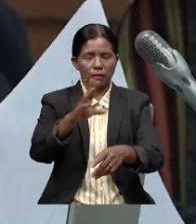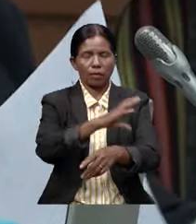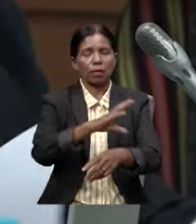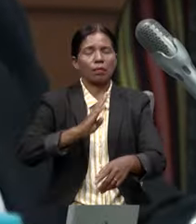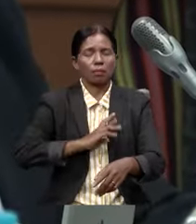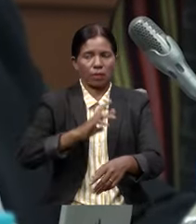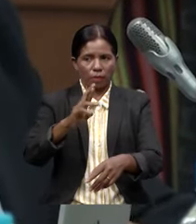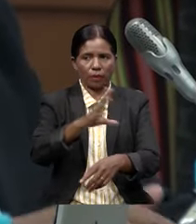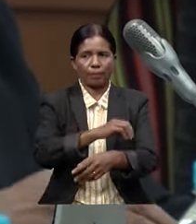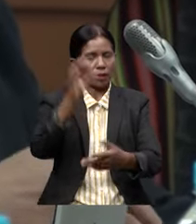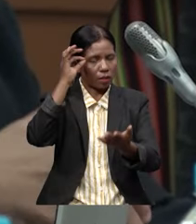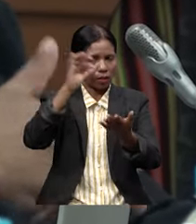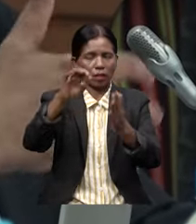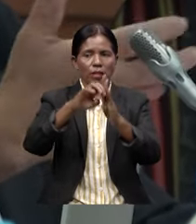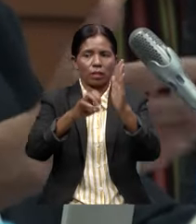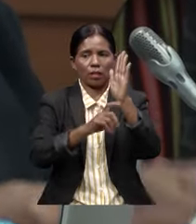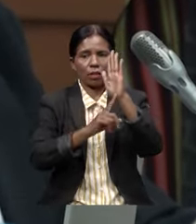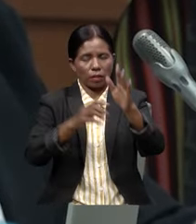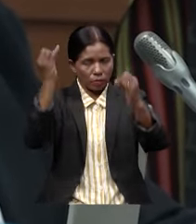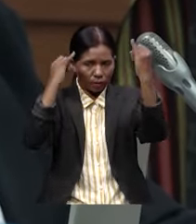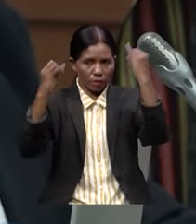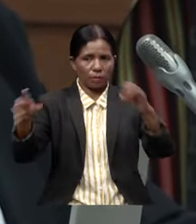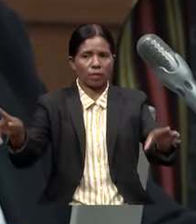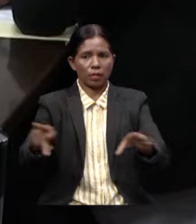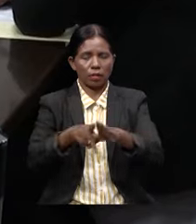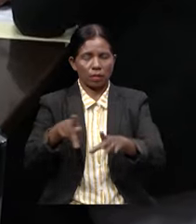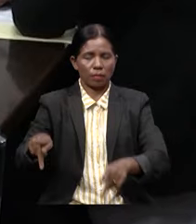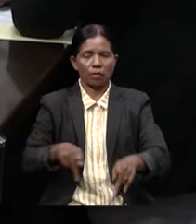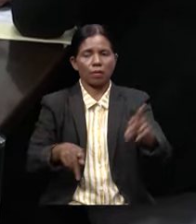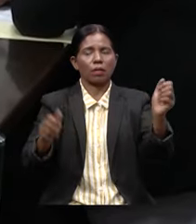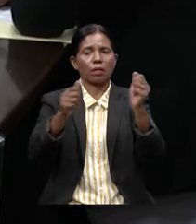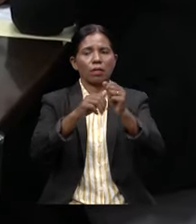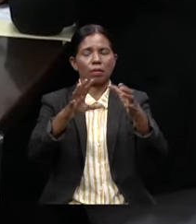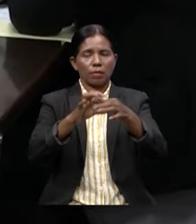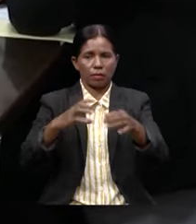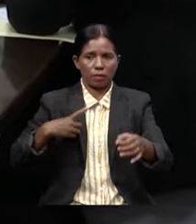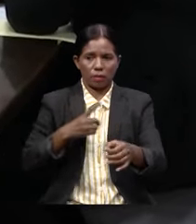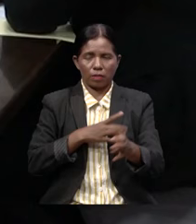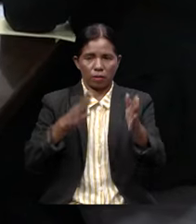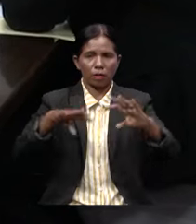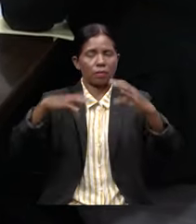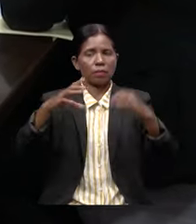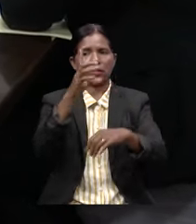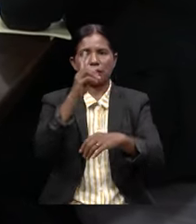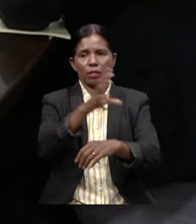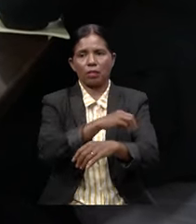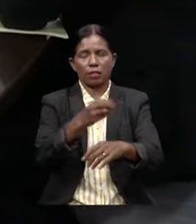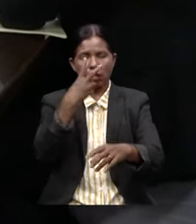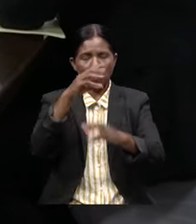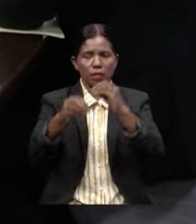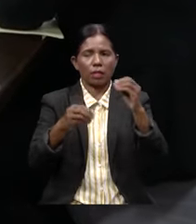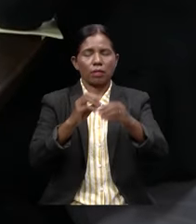Senaibecora. Secretário de Estado atua em formação, né? Foi participa em audiência pública, o membro deputado Sira, Comissão de deve tratar